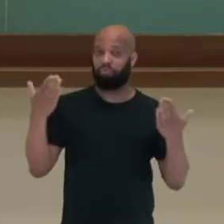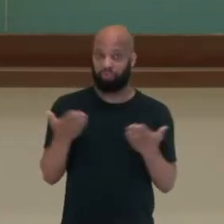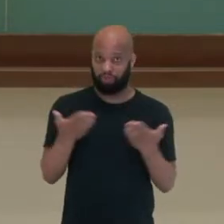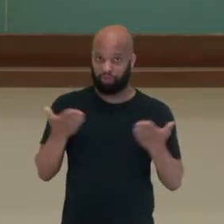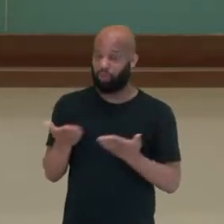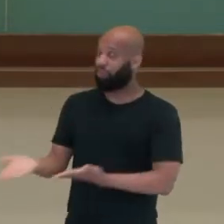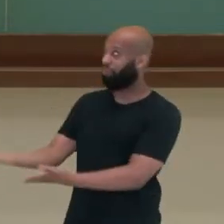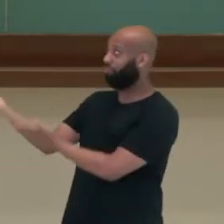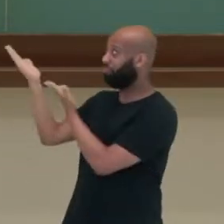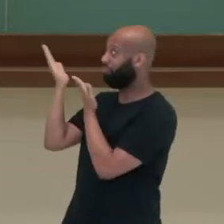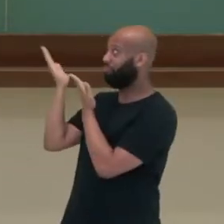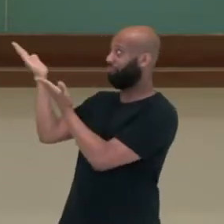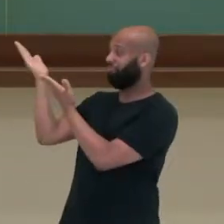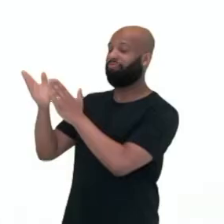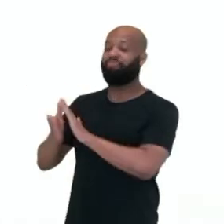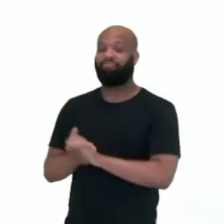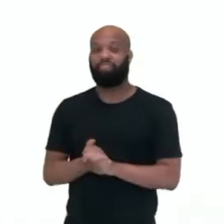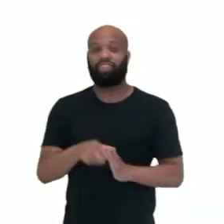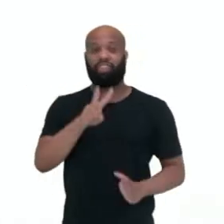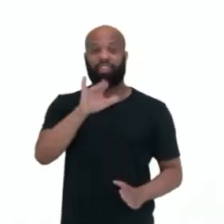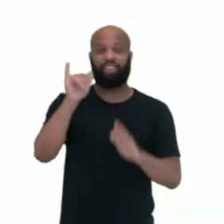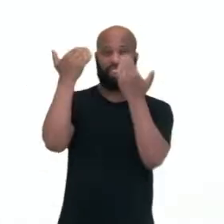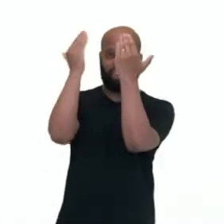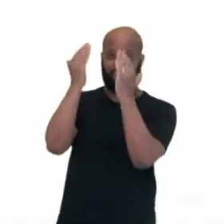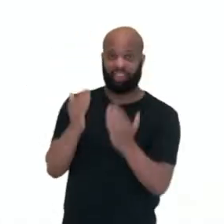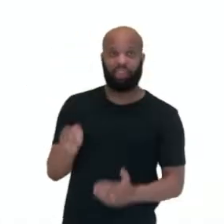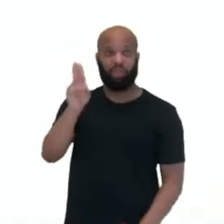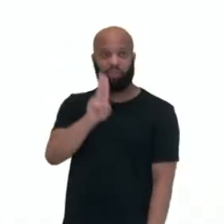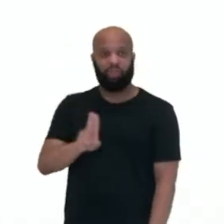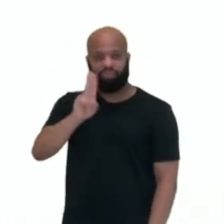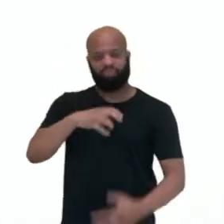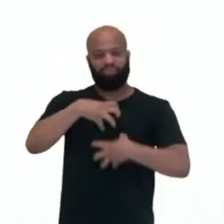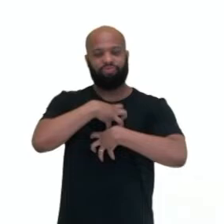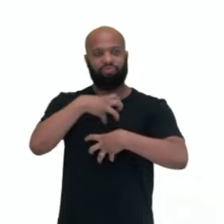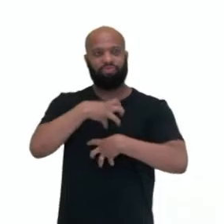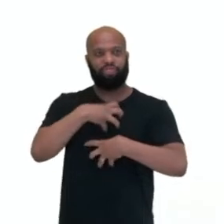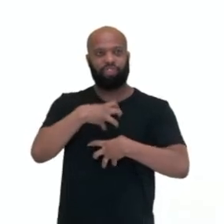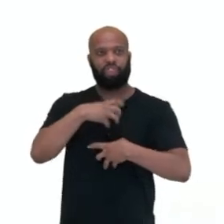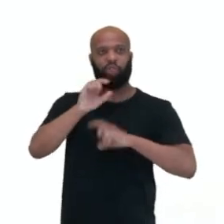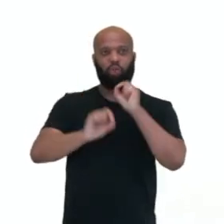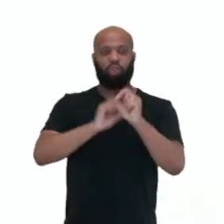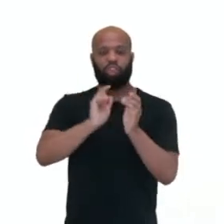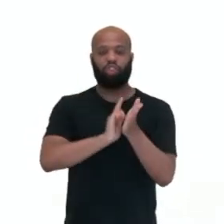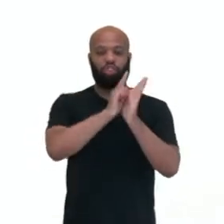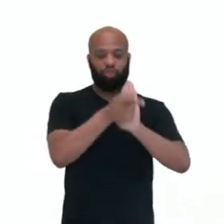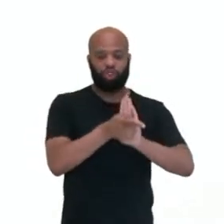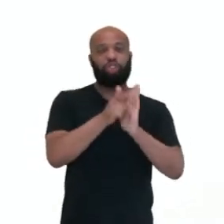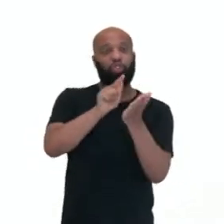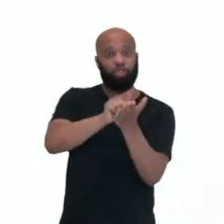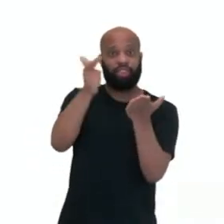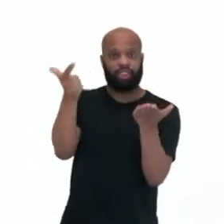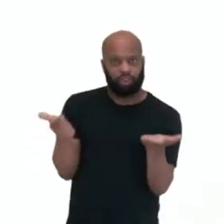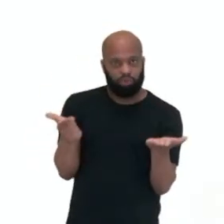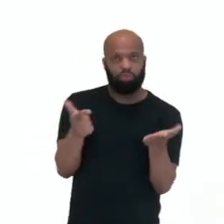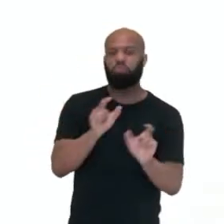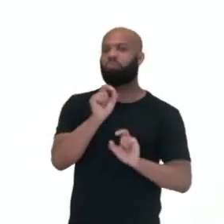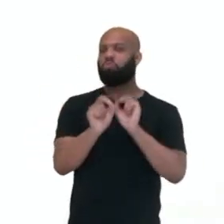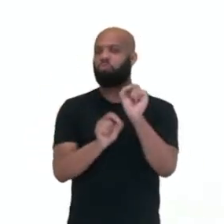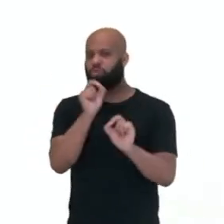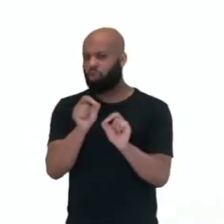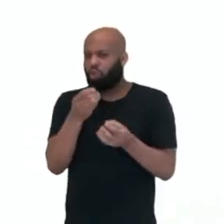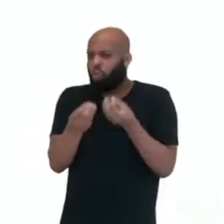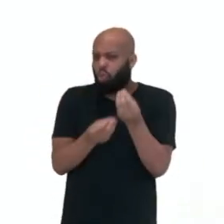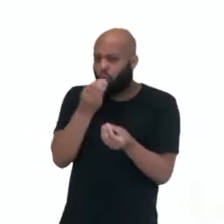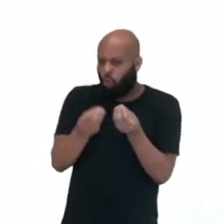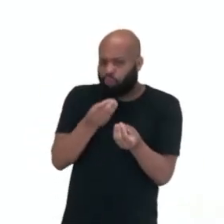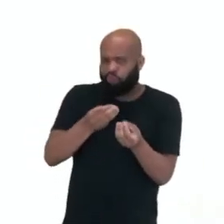Quais são os objetivos? Analisar e utilizar as formas de composição dos gêneros jornalísticos da ordem do